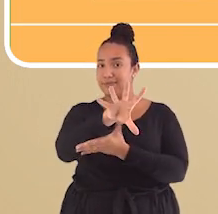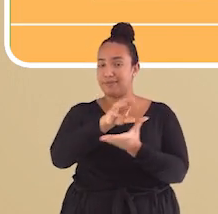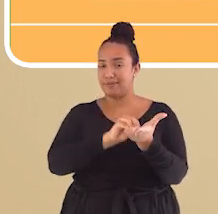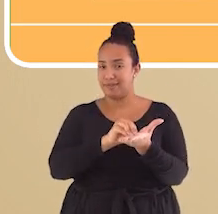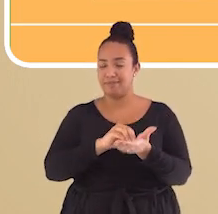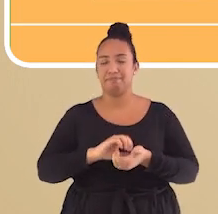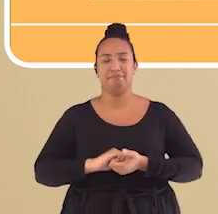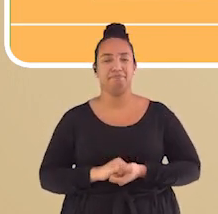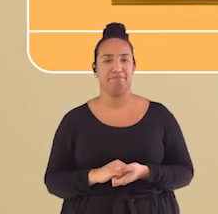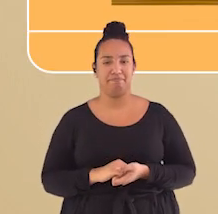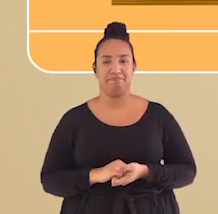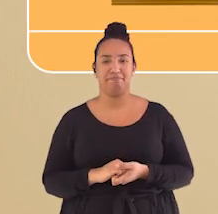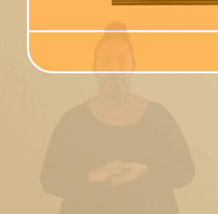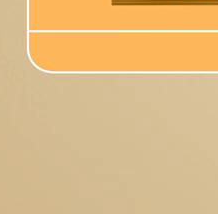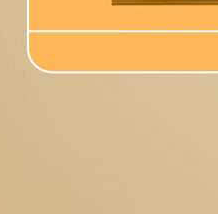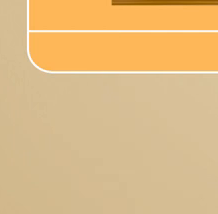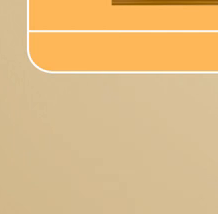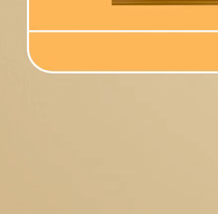copiem.